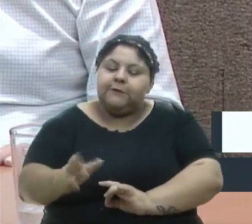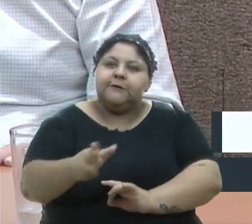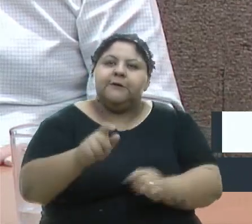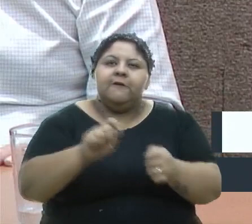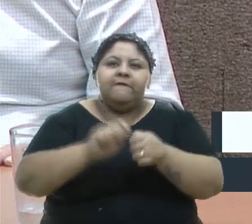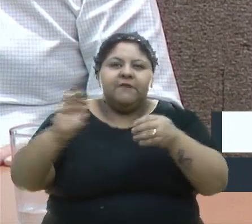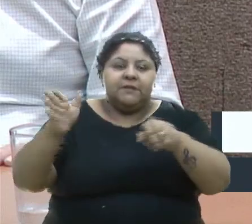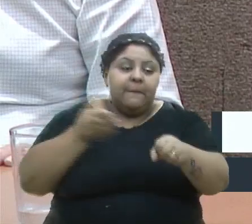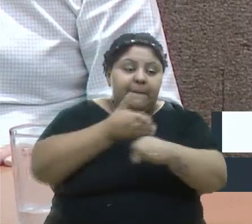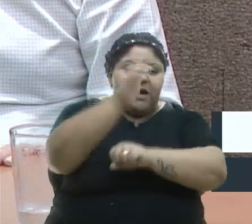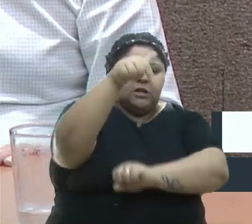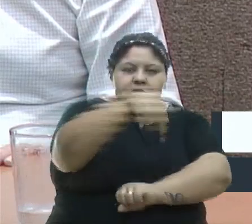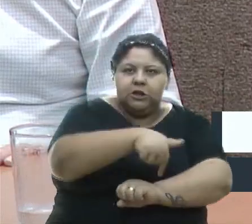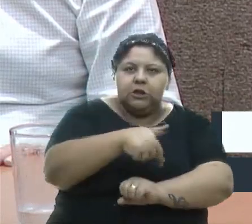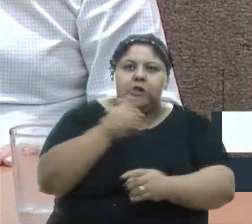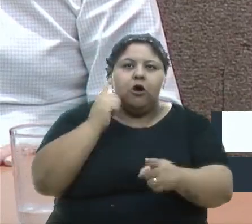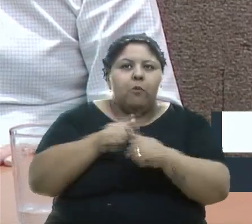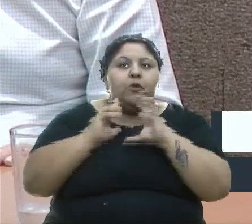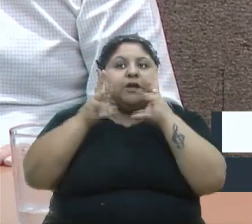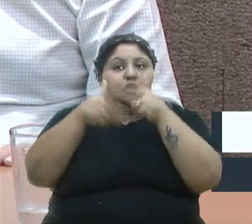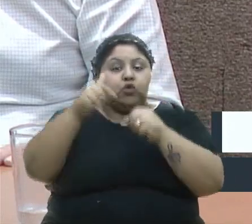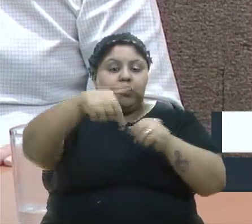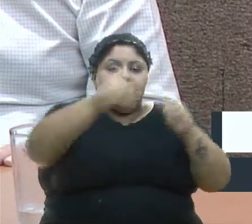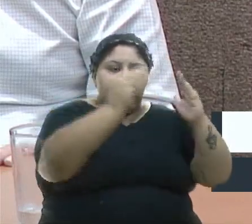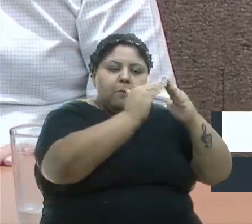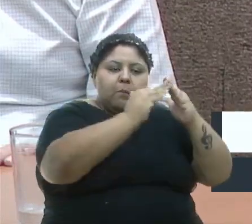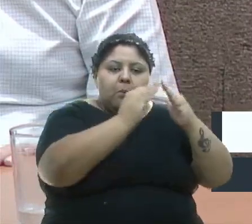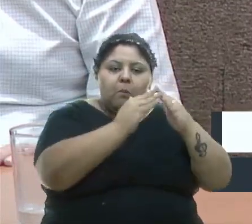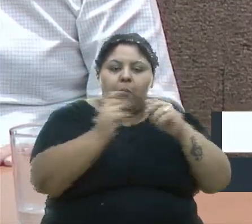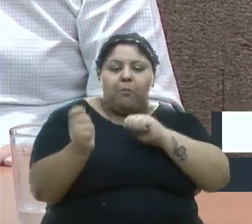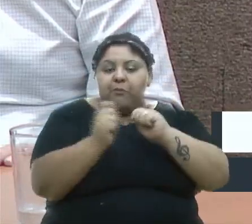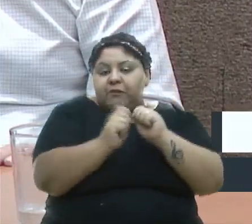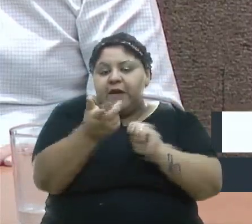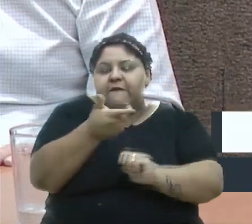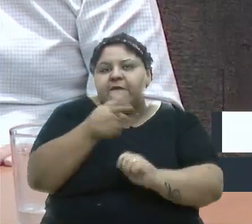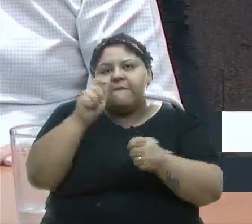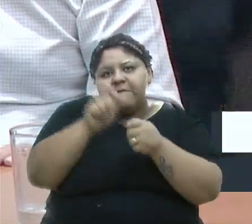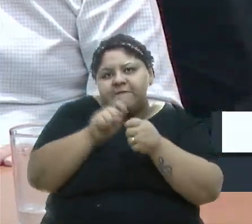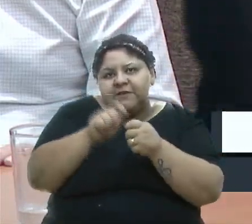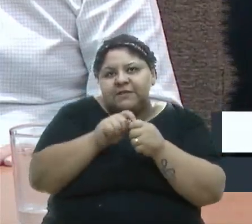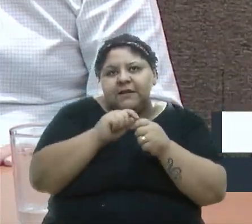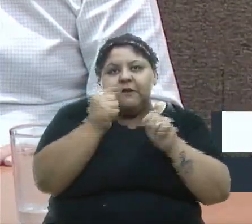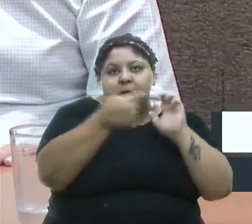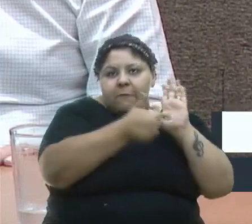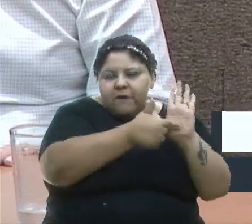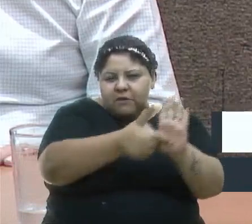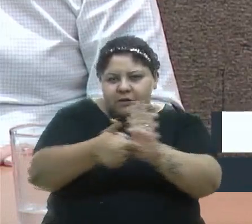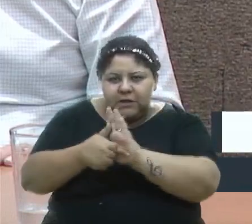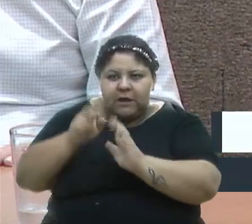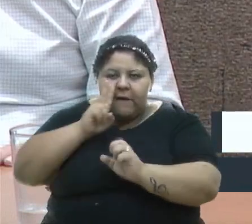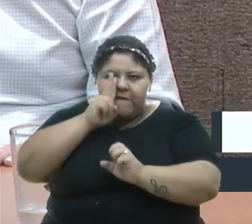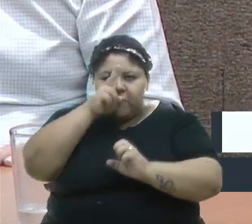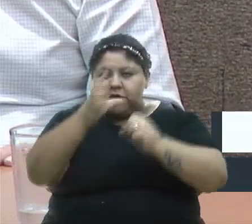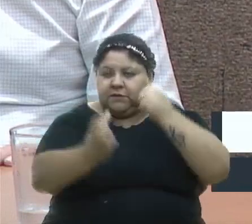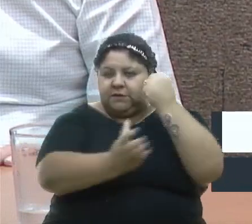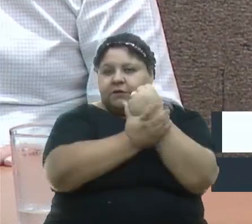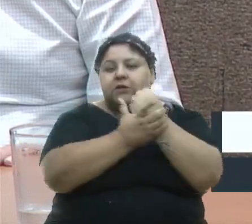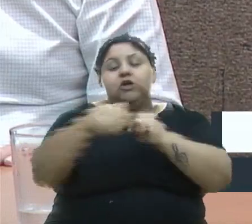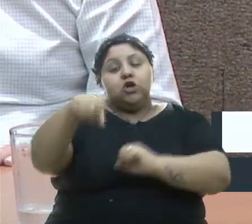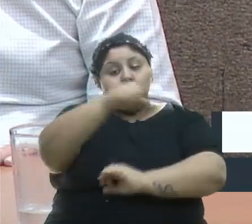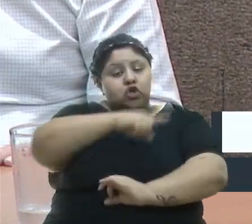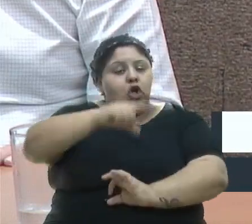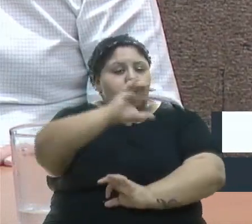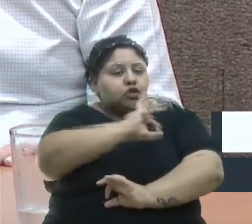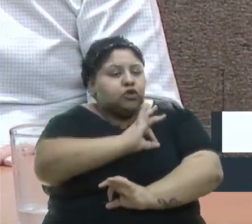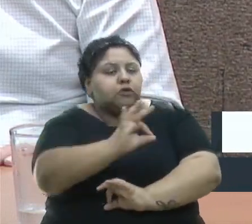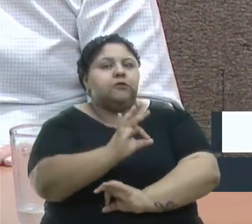casa, porque tudo que essa casa puder fazer para ajudar as forças de segurança, os nossos